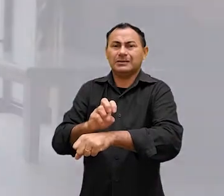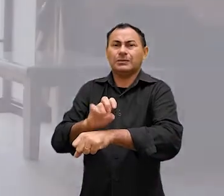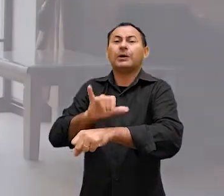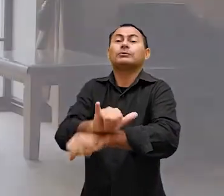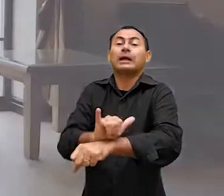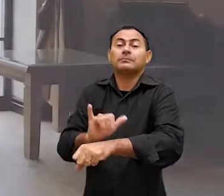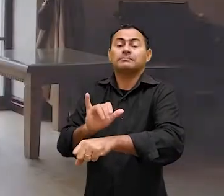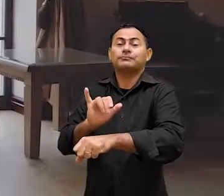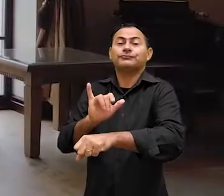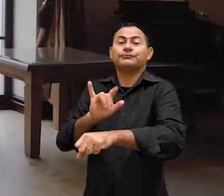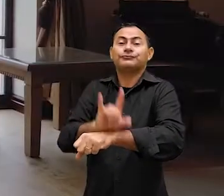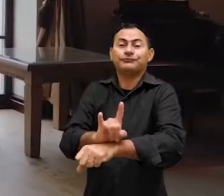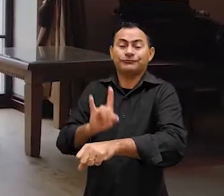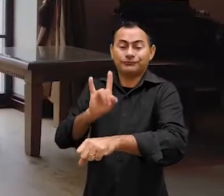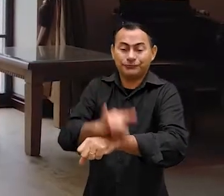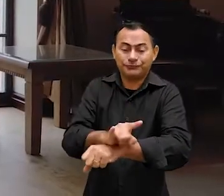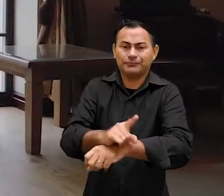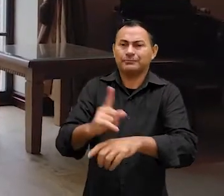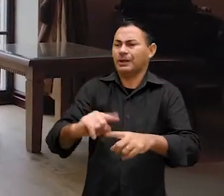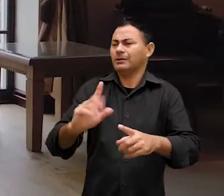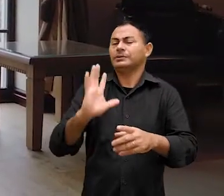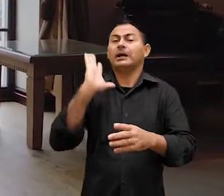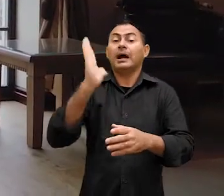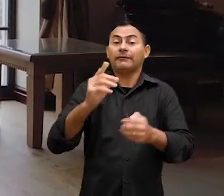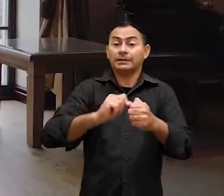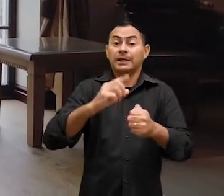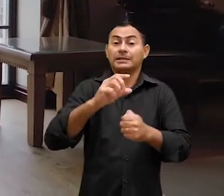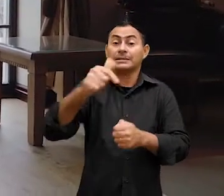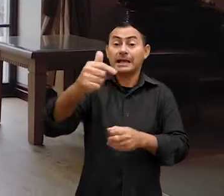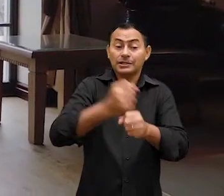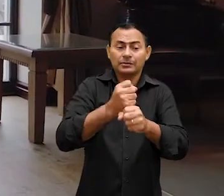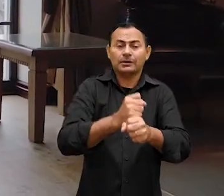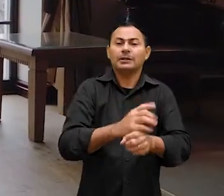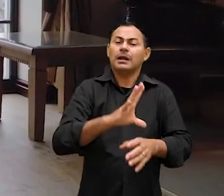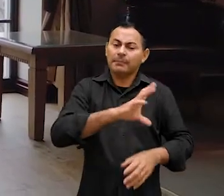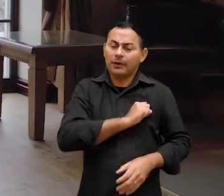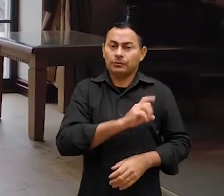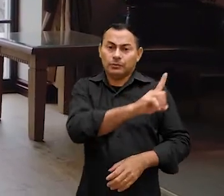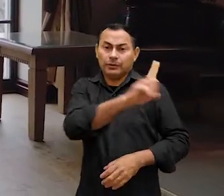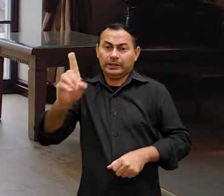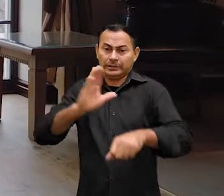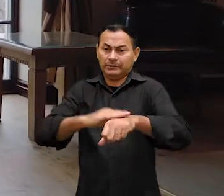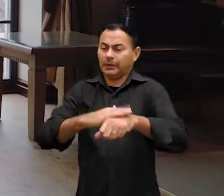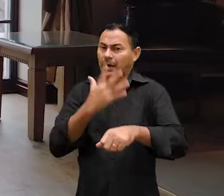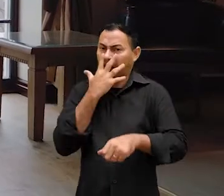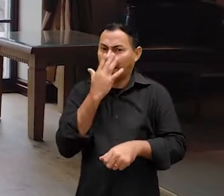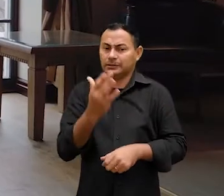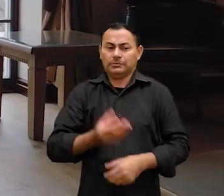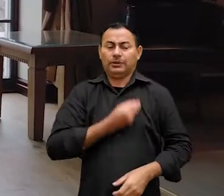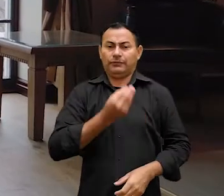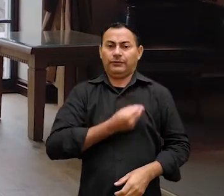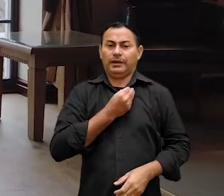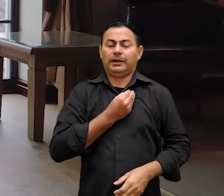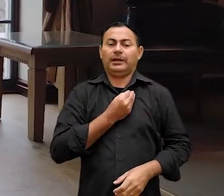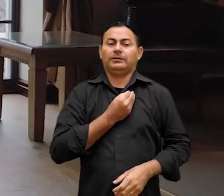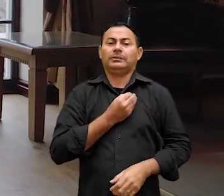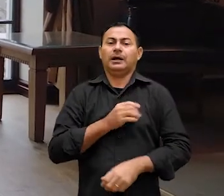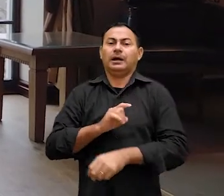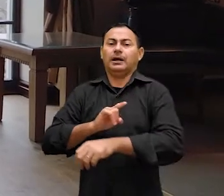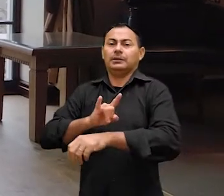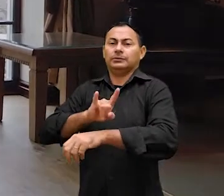tinha acontecido há 7 anos. Eles se amavam e durante todo esse tempo eles acharam que estavam vivendo em